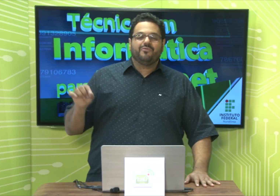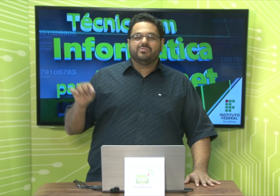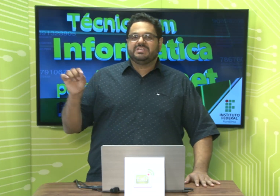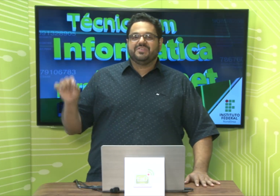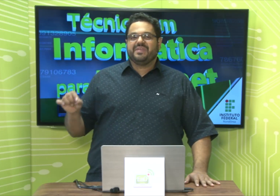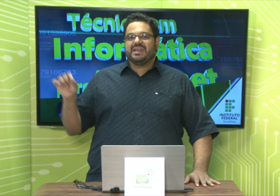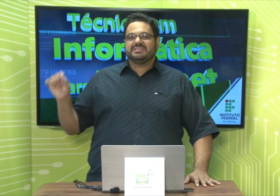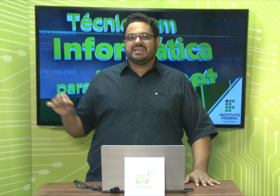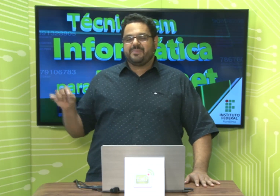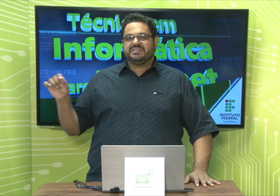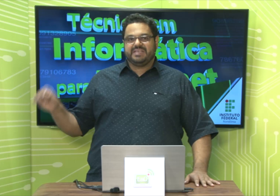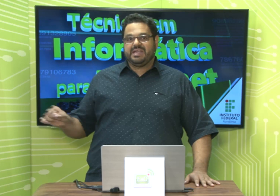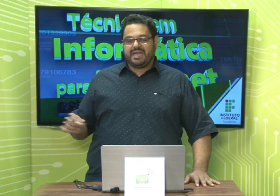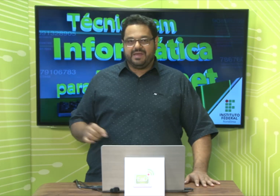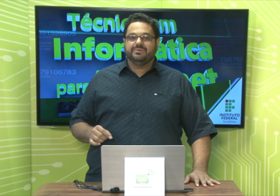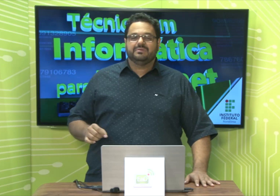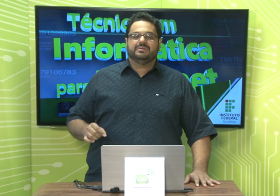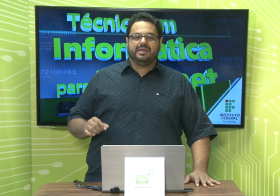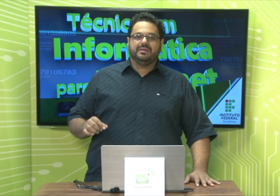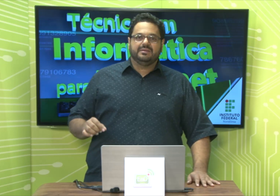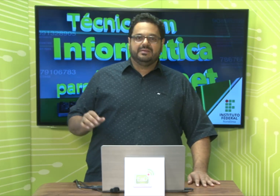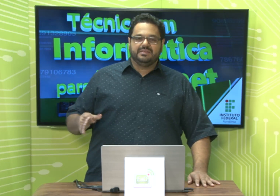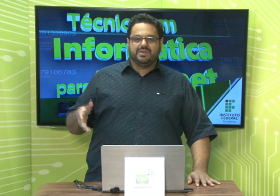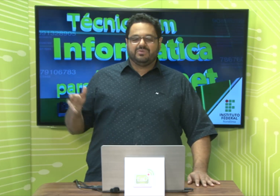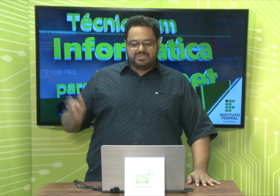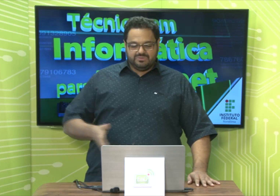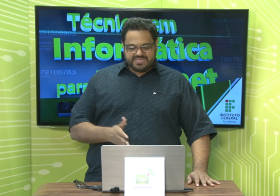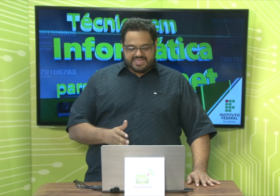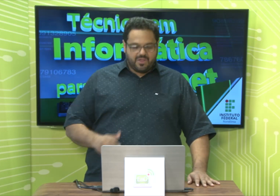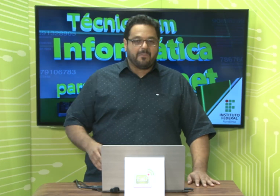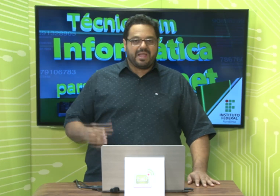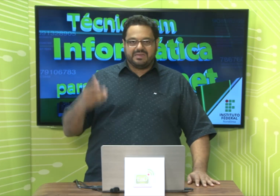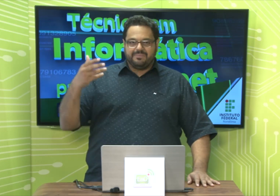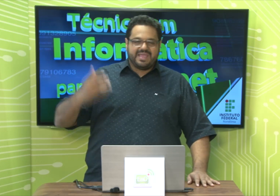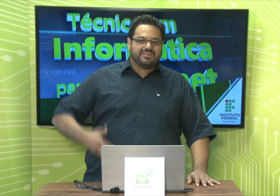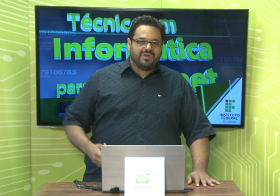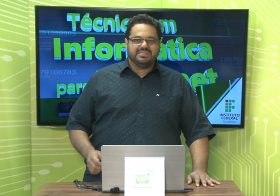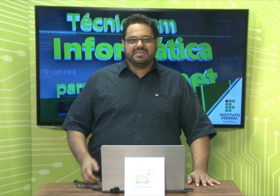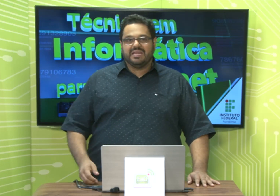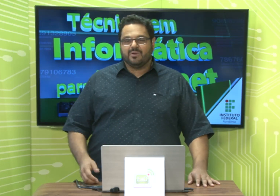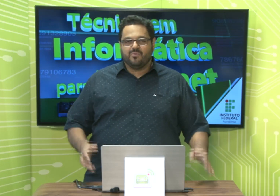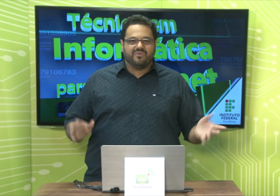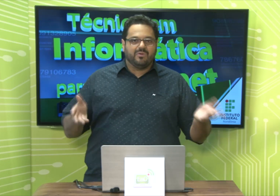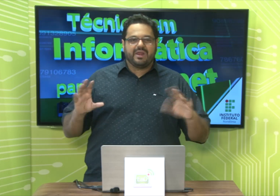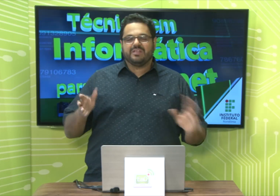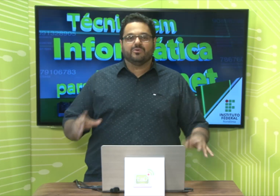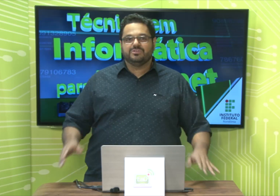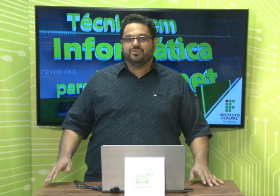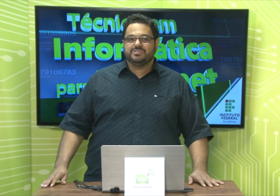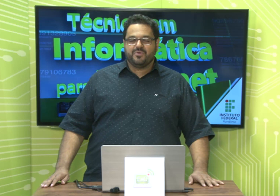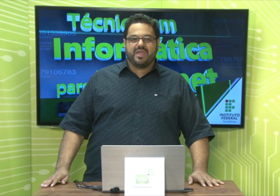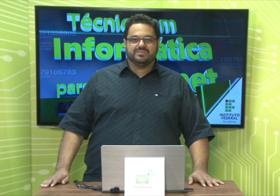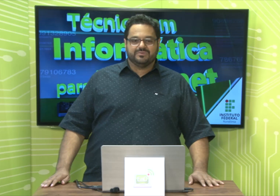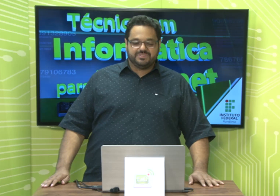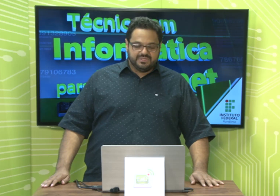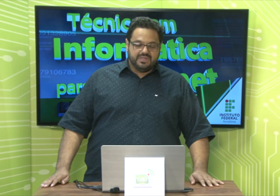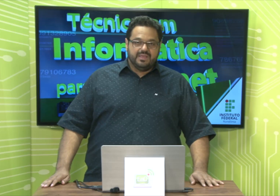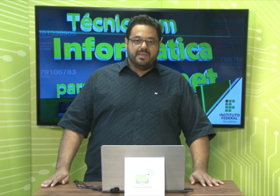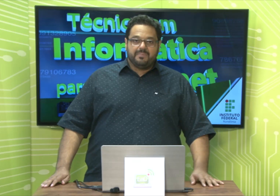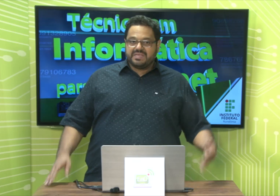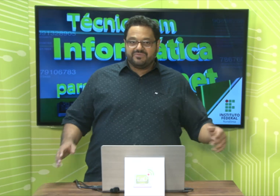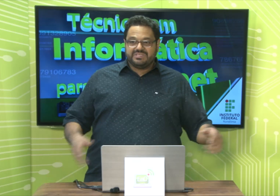ser novo não significa necessariamente ser caro, né? Então você consegue ter uma máquina bem atualizada com um valor aí em torno de R$2.000